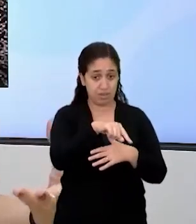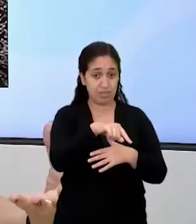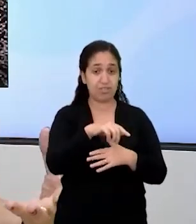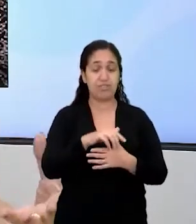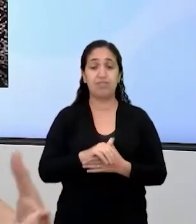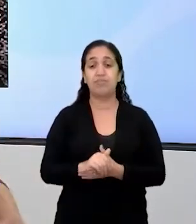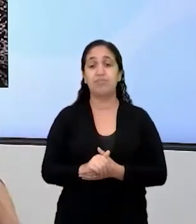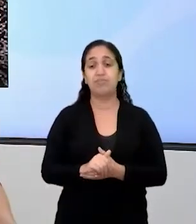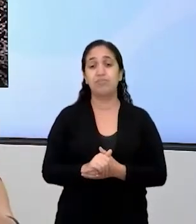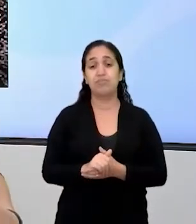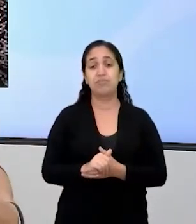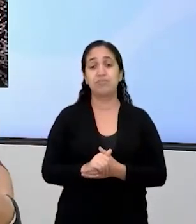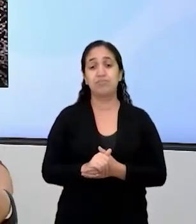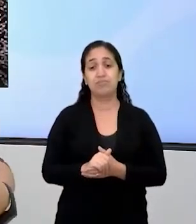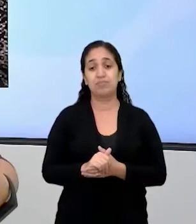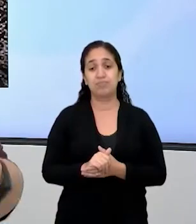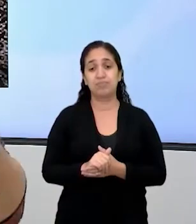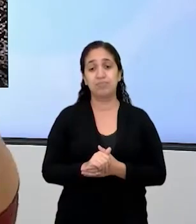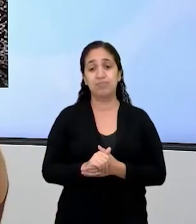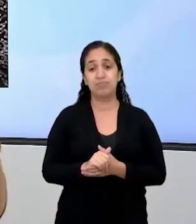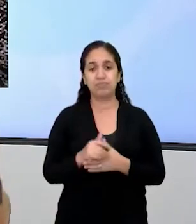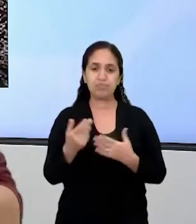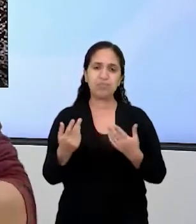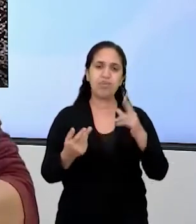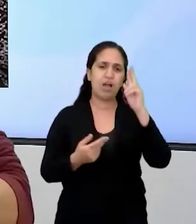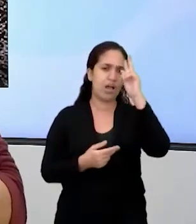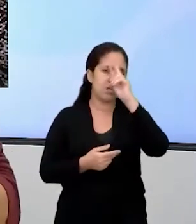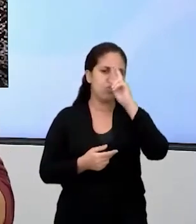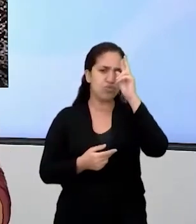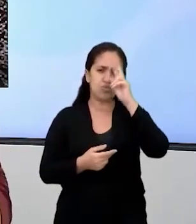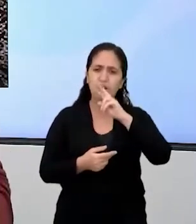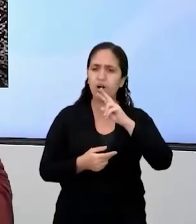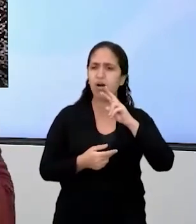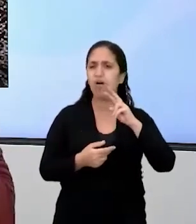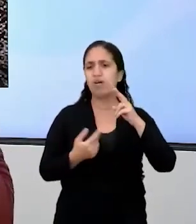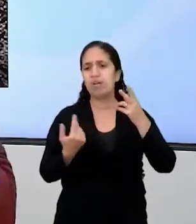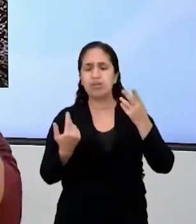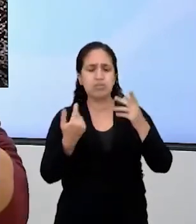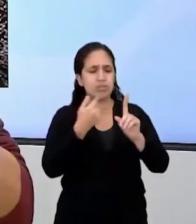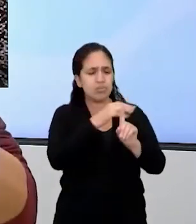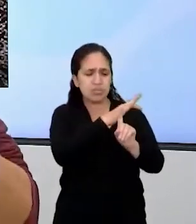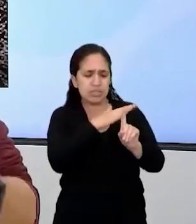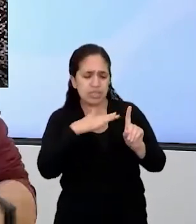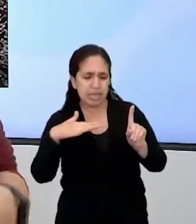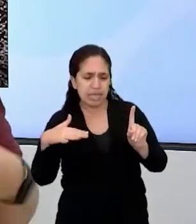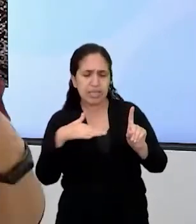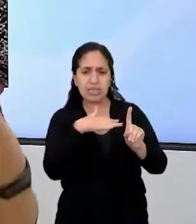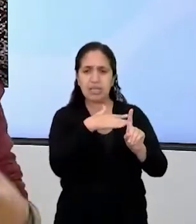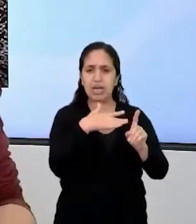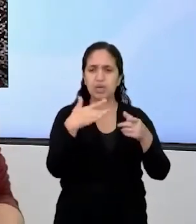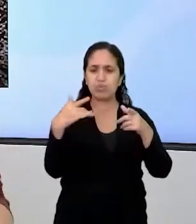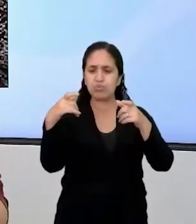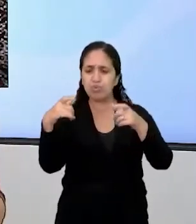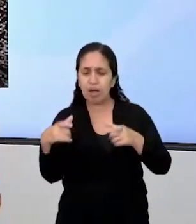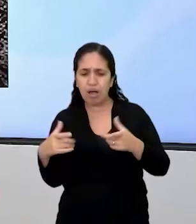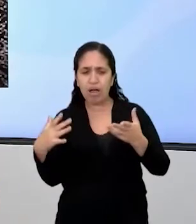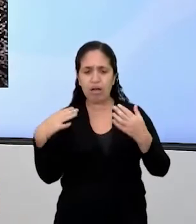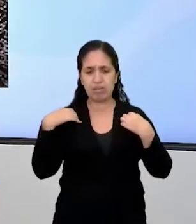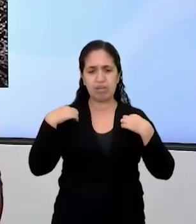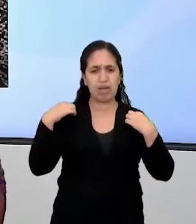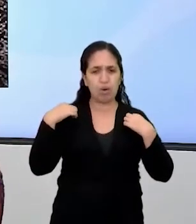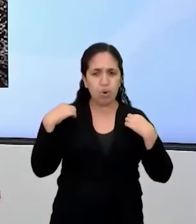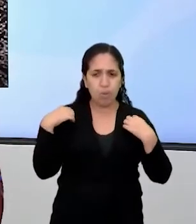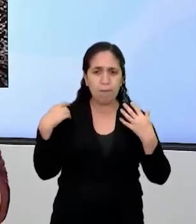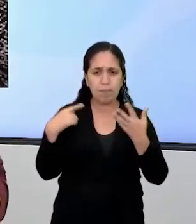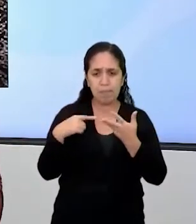aí toda essa questão da história, do enredo, pensar no cenário, pensar no local, pensar nas